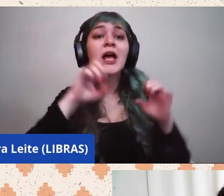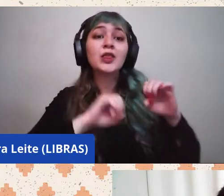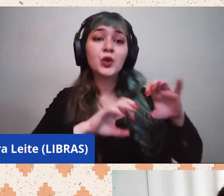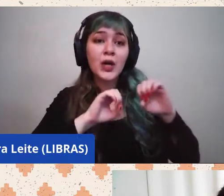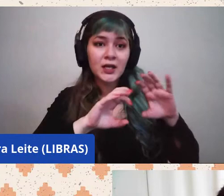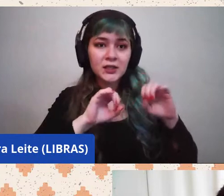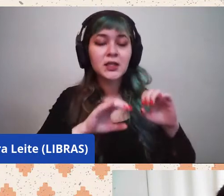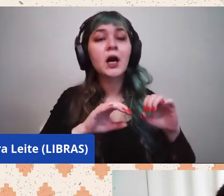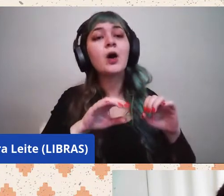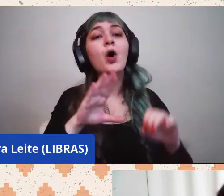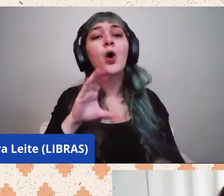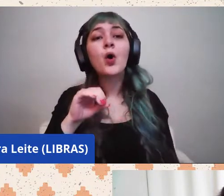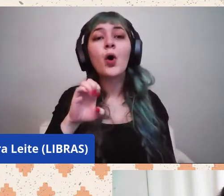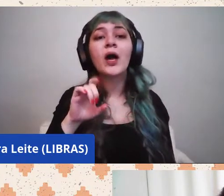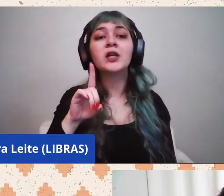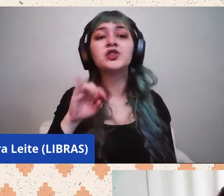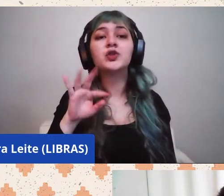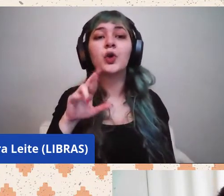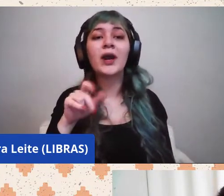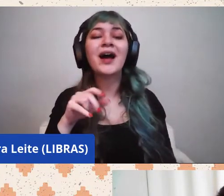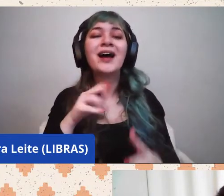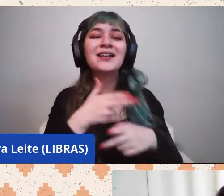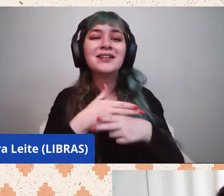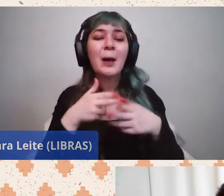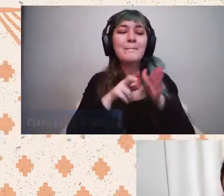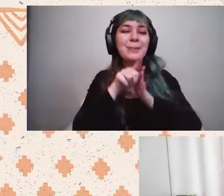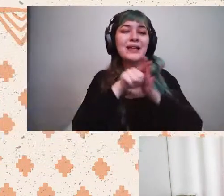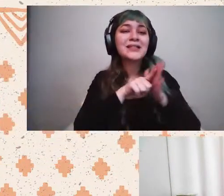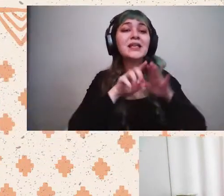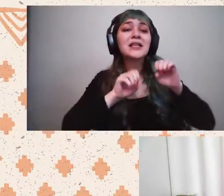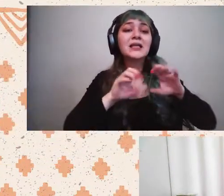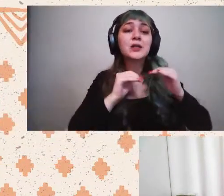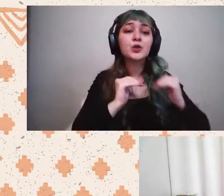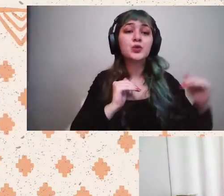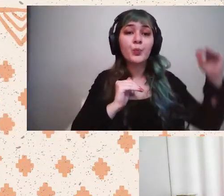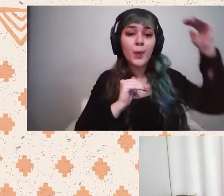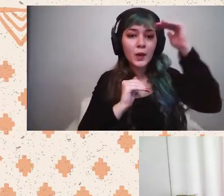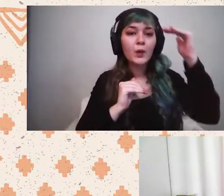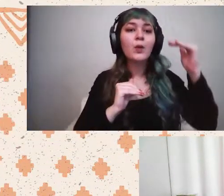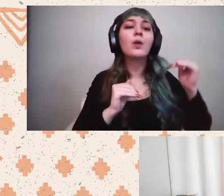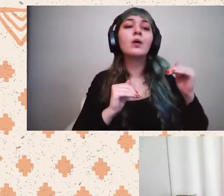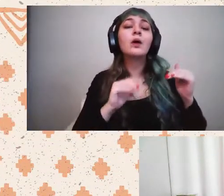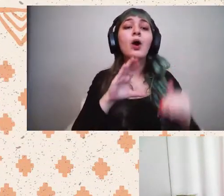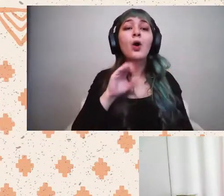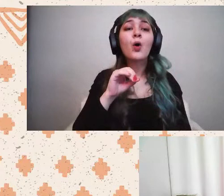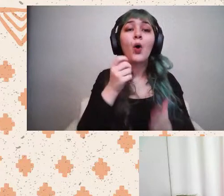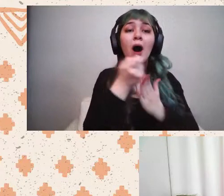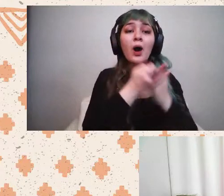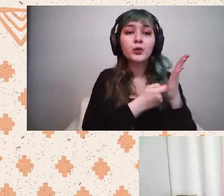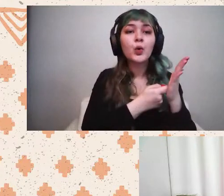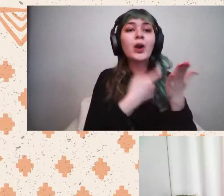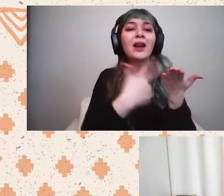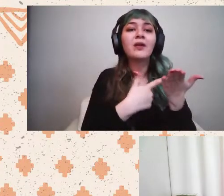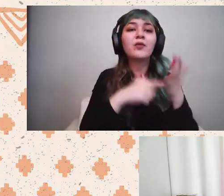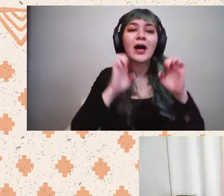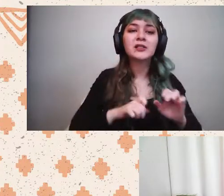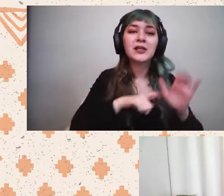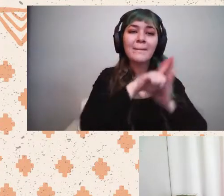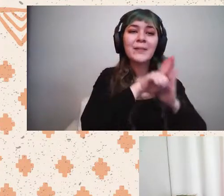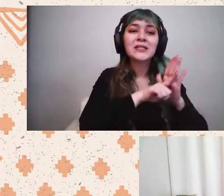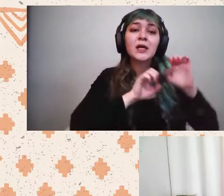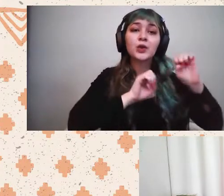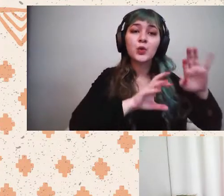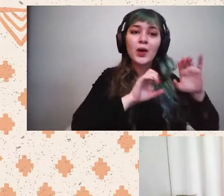e coeditora da série Pesquisa em Ensino Superior. É coautora do livro Ética e Pesquisa em